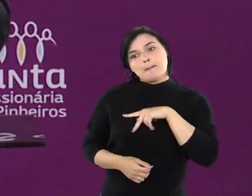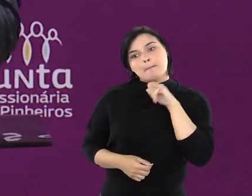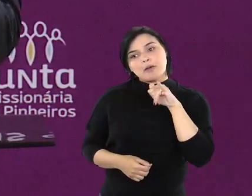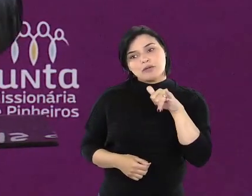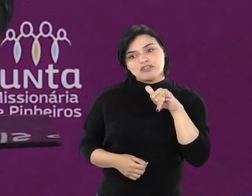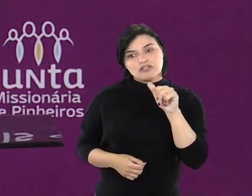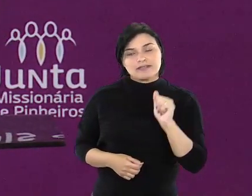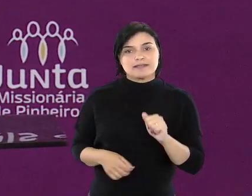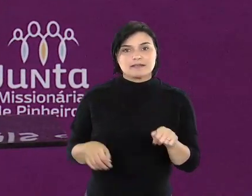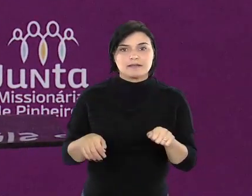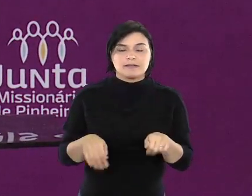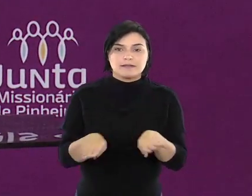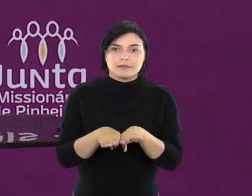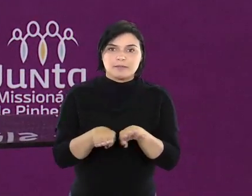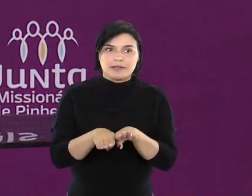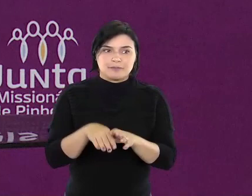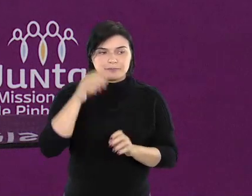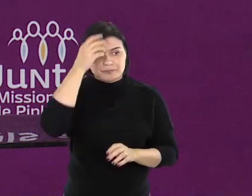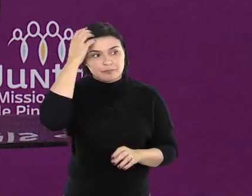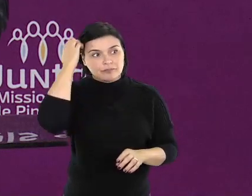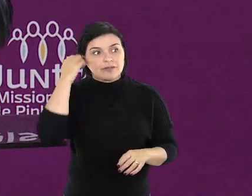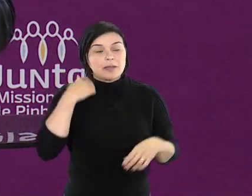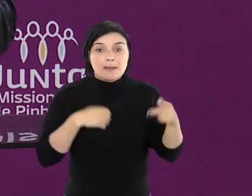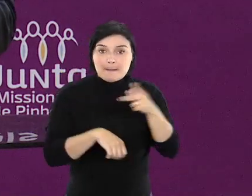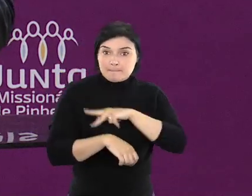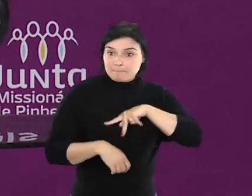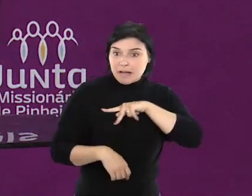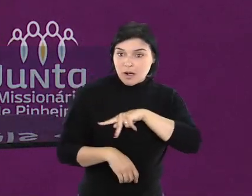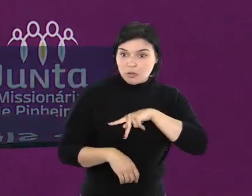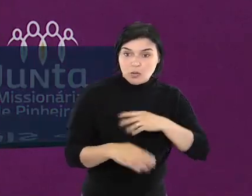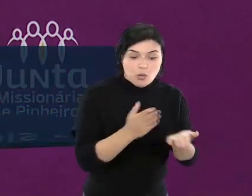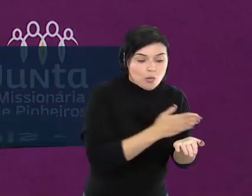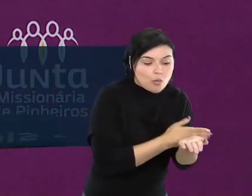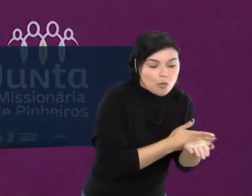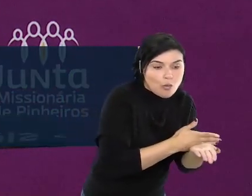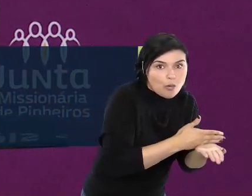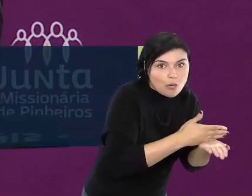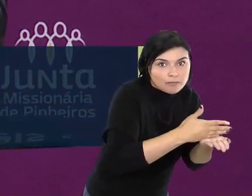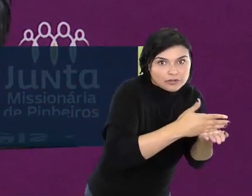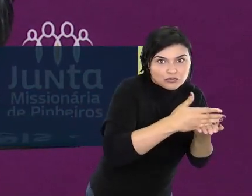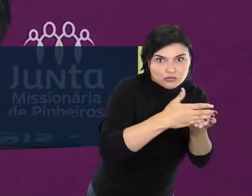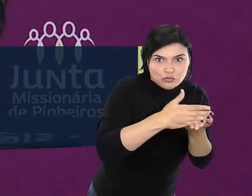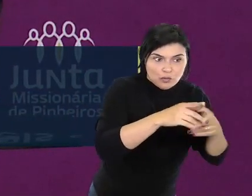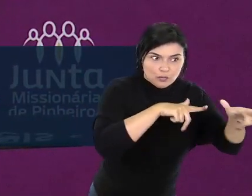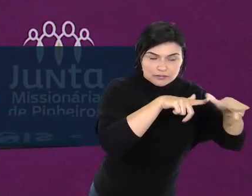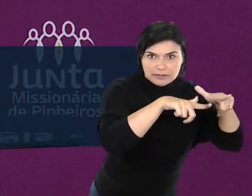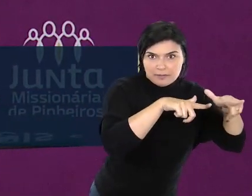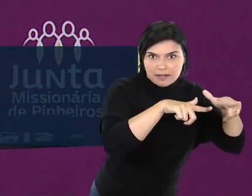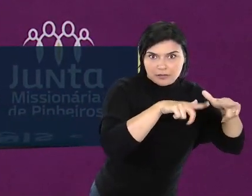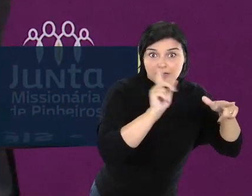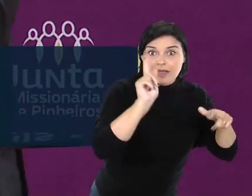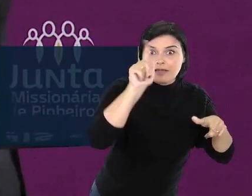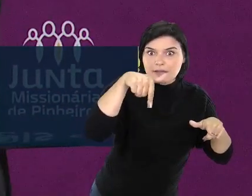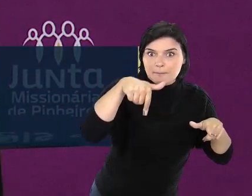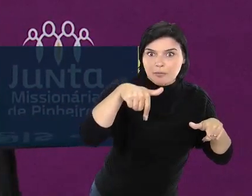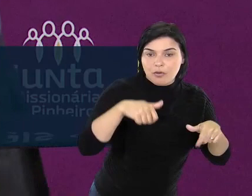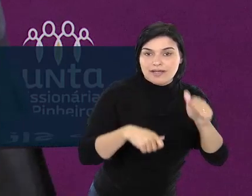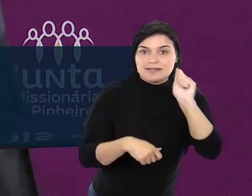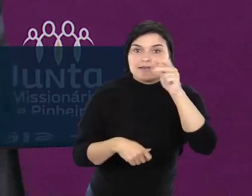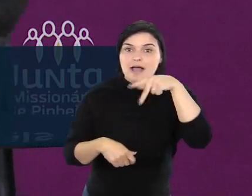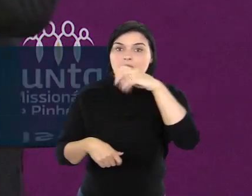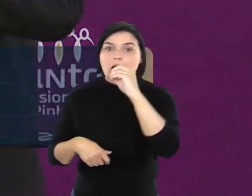Versículo 6 Eu Plantei Apolo regou mas o crescimento veio de Deus ele está usando aqui a figura